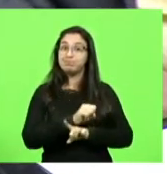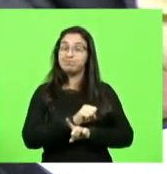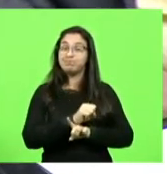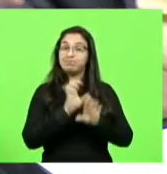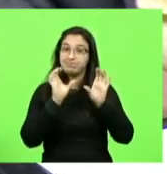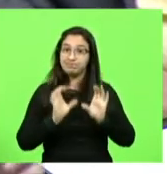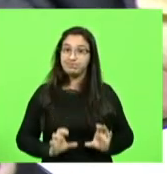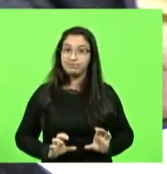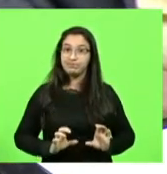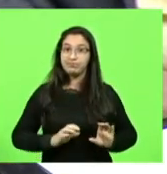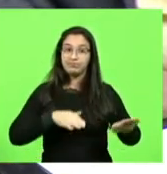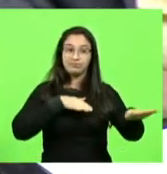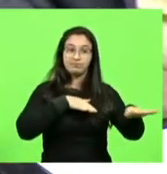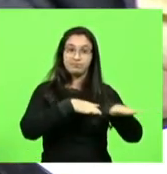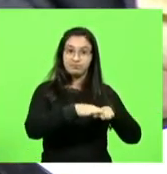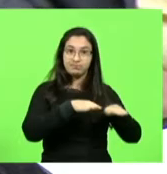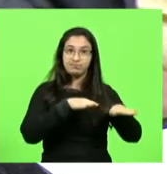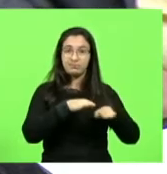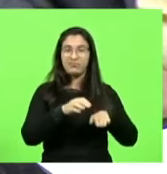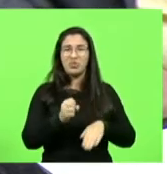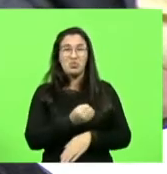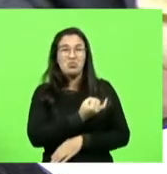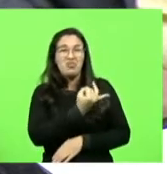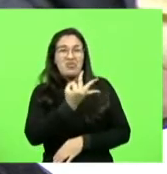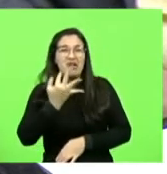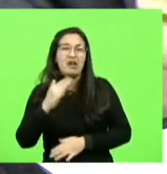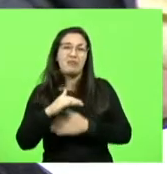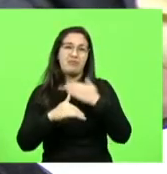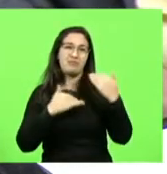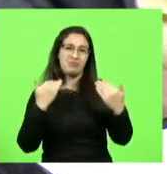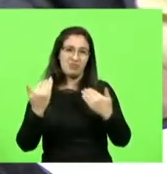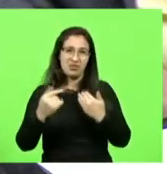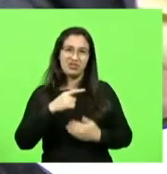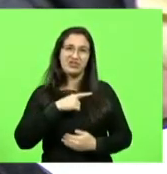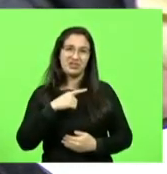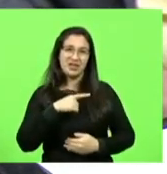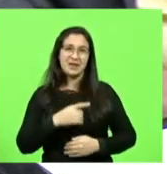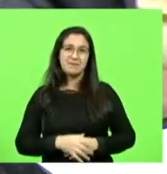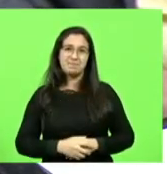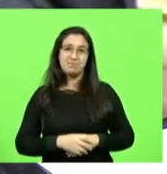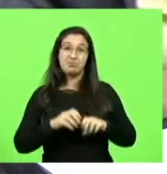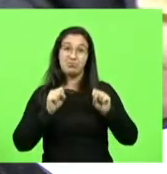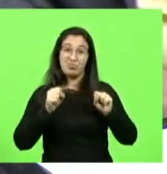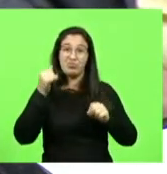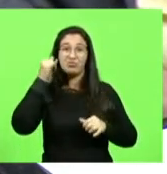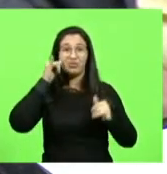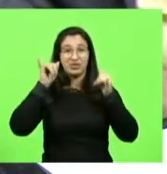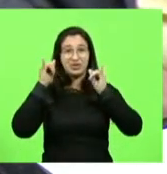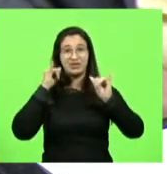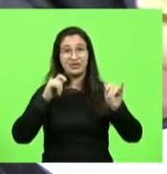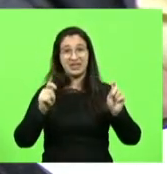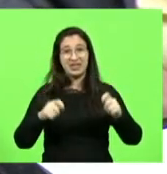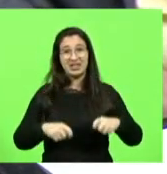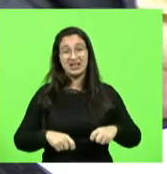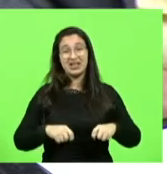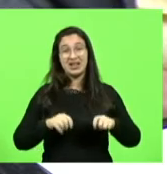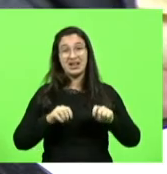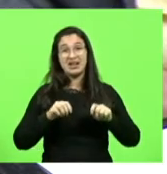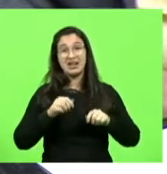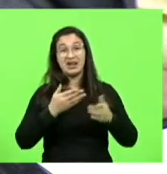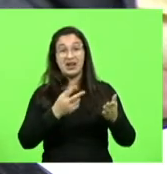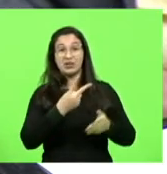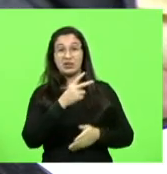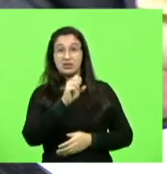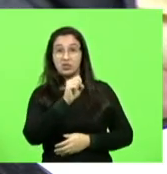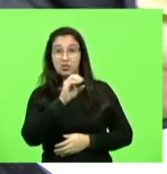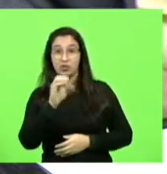transitam na 470, quantas mortes na 470? Quantas mortes poderiam ser evitadas na 470? Na 280, quem vai